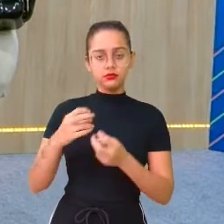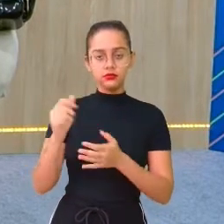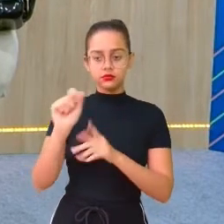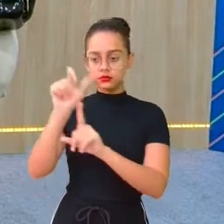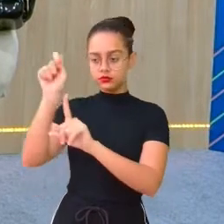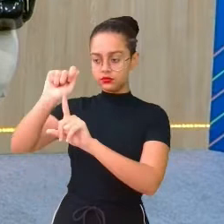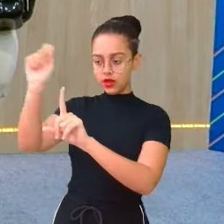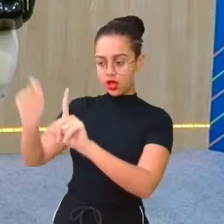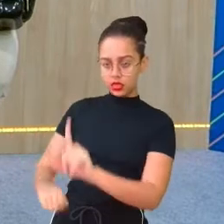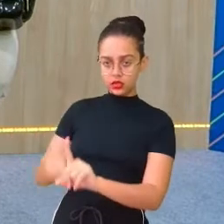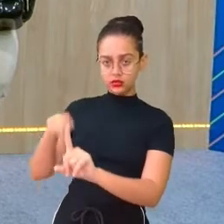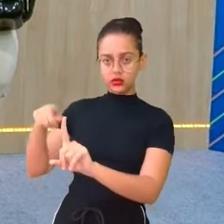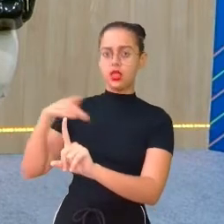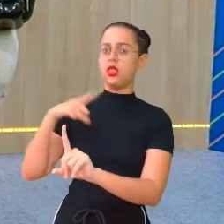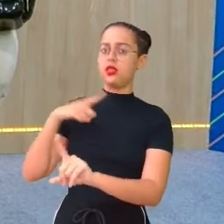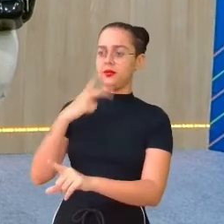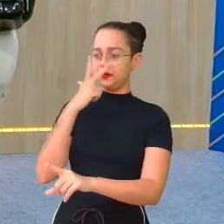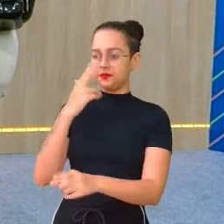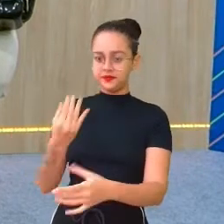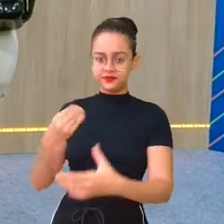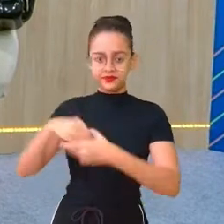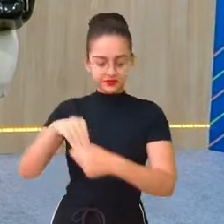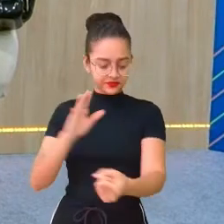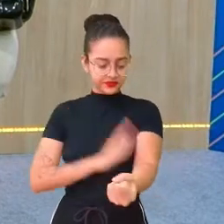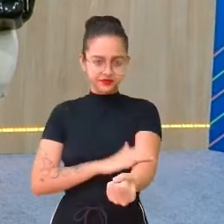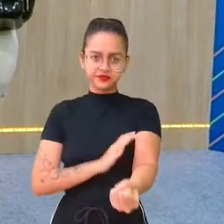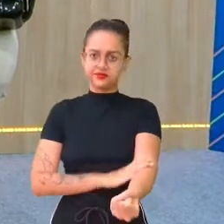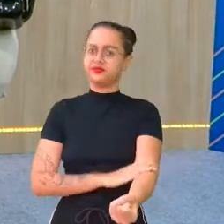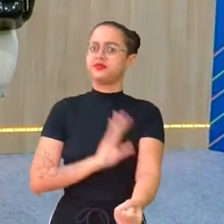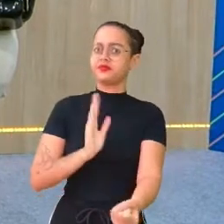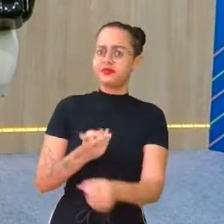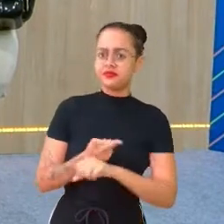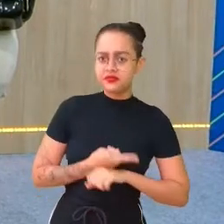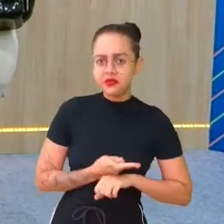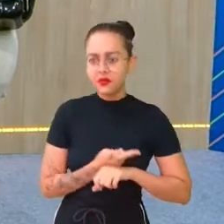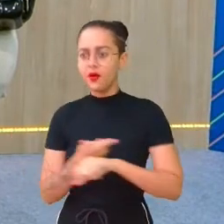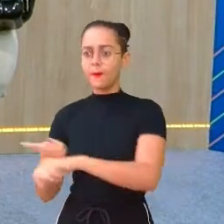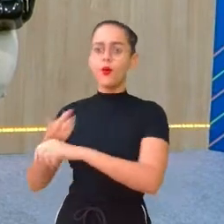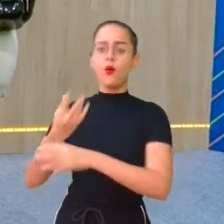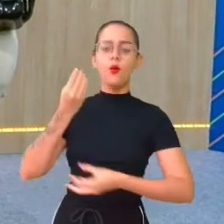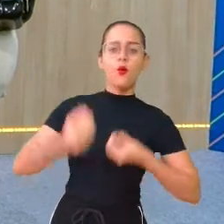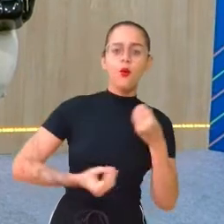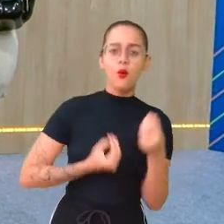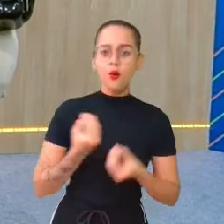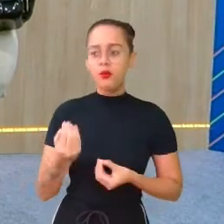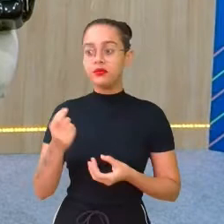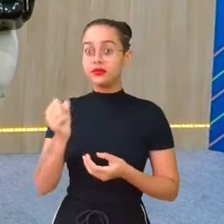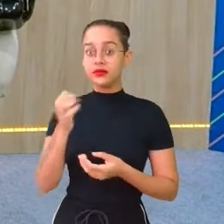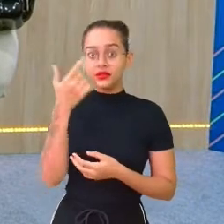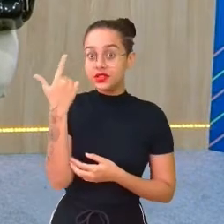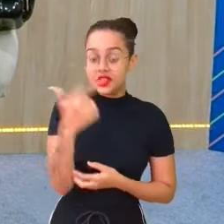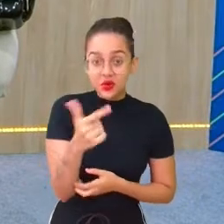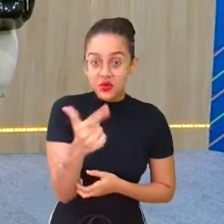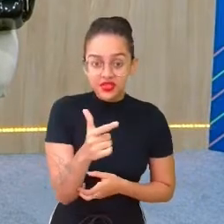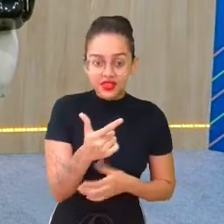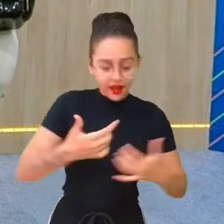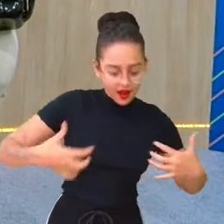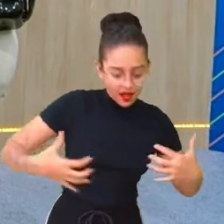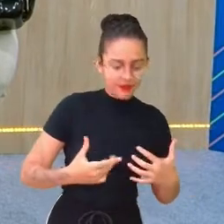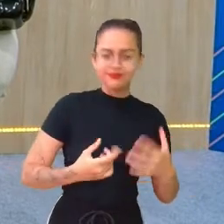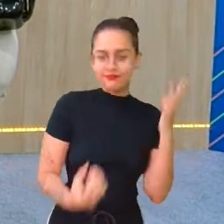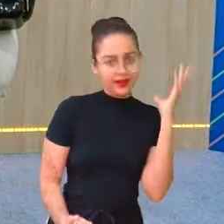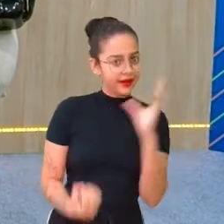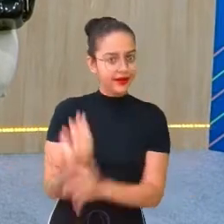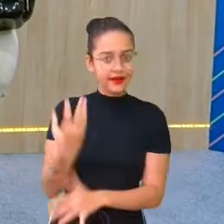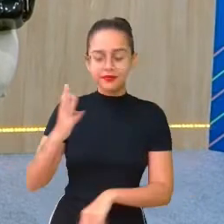né, essa veia, né? Isso. Ele vai buscar os meios. Né? Se ele não tem o instrumento, ele constrói, ele inventa.